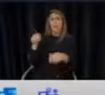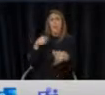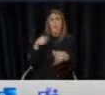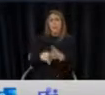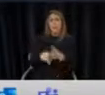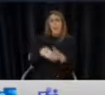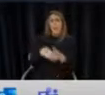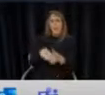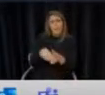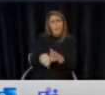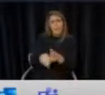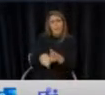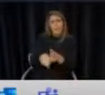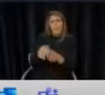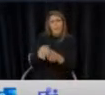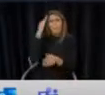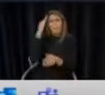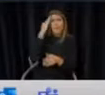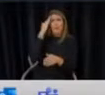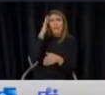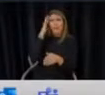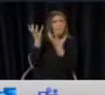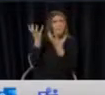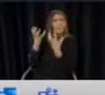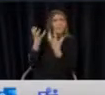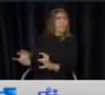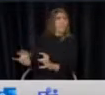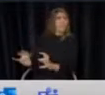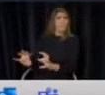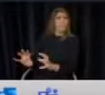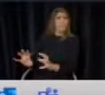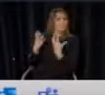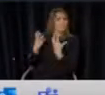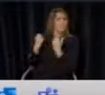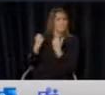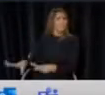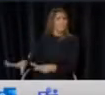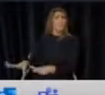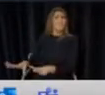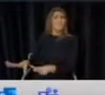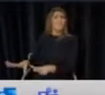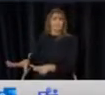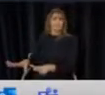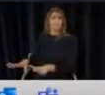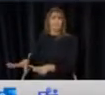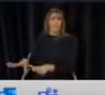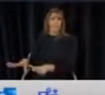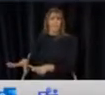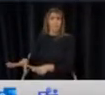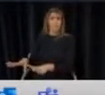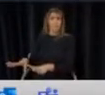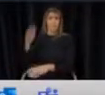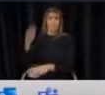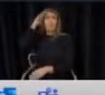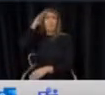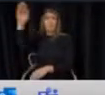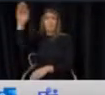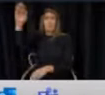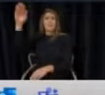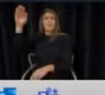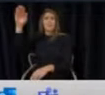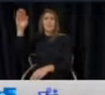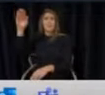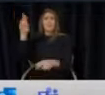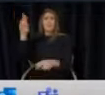está acontecendo, às vezes até entendem, mas não aceitam, mas o principal mesmo motivo, em torno de 70%